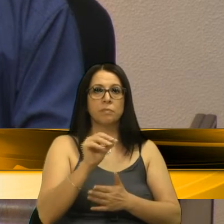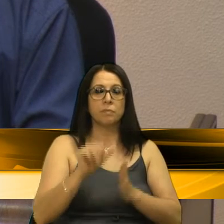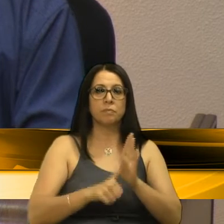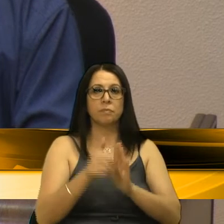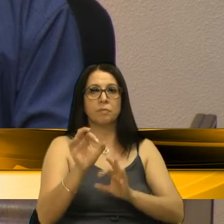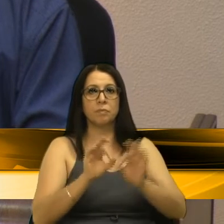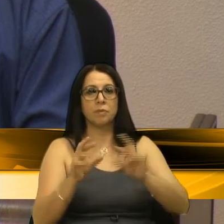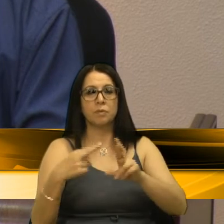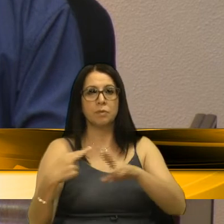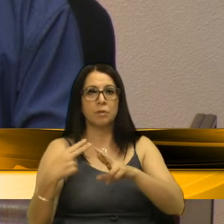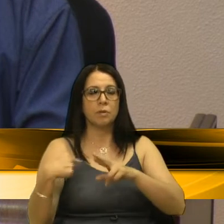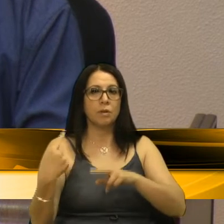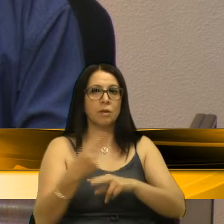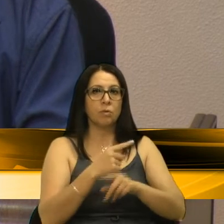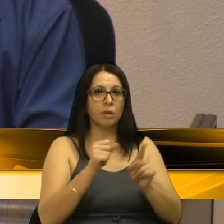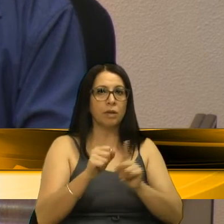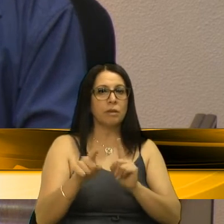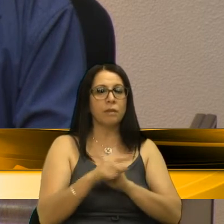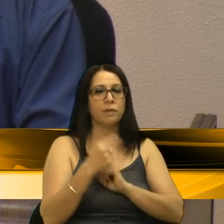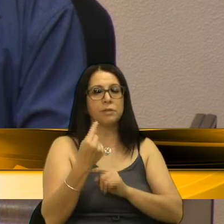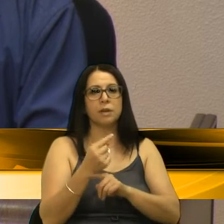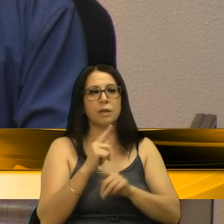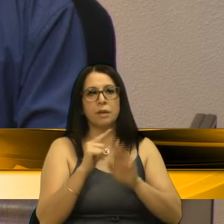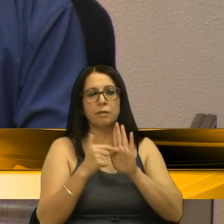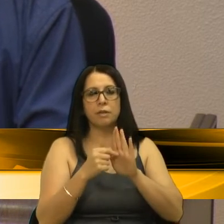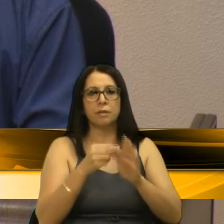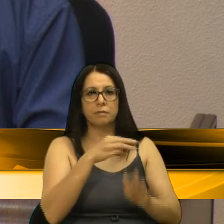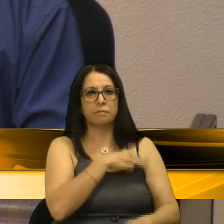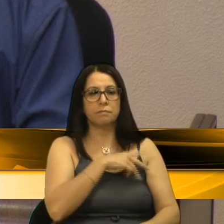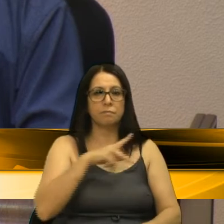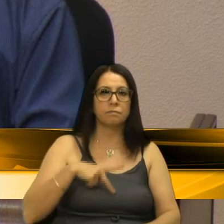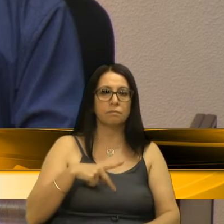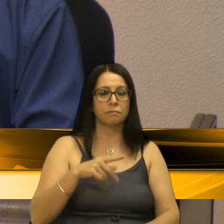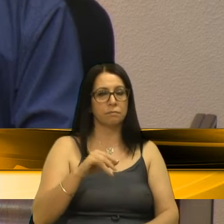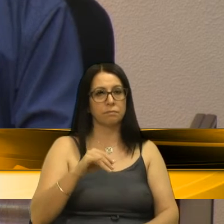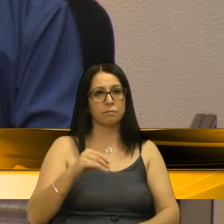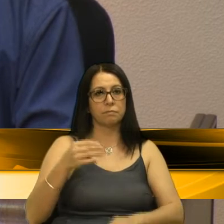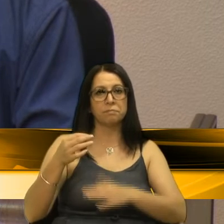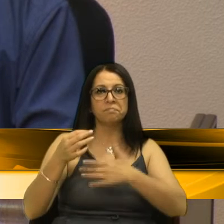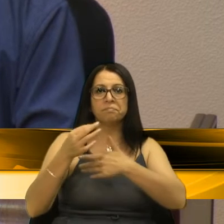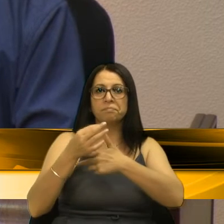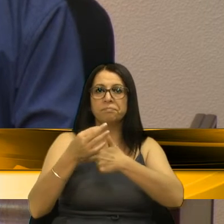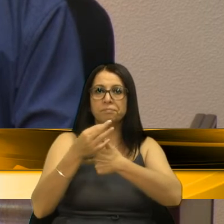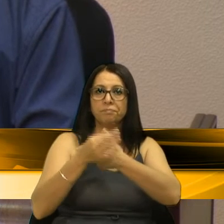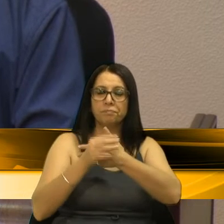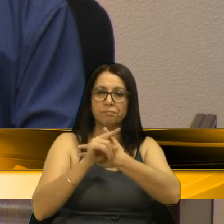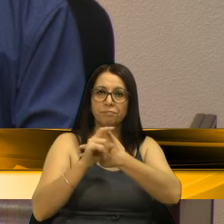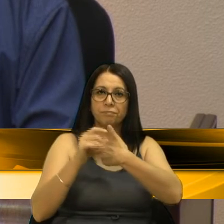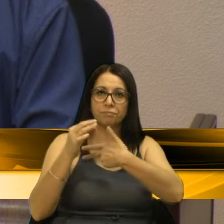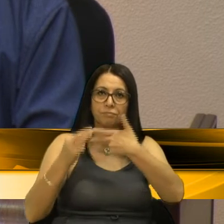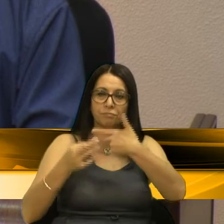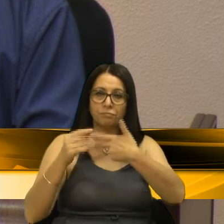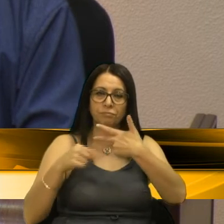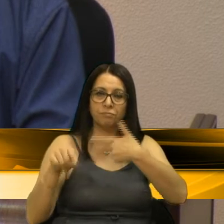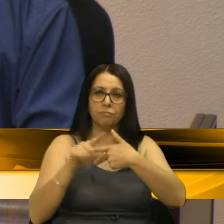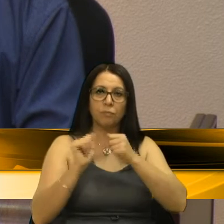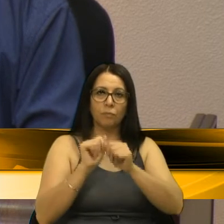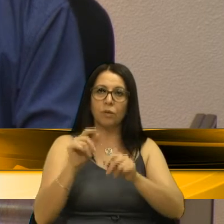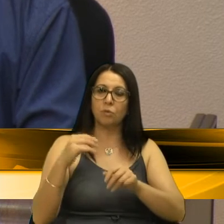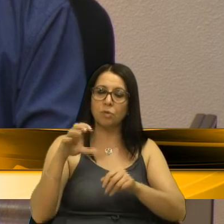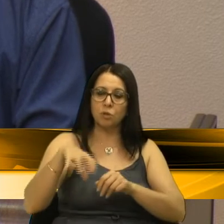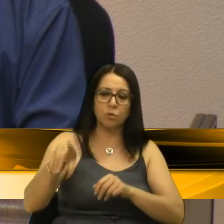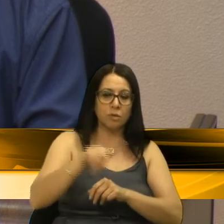relacionamento sistemático com os poderes constituídos, Ministério Público, Judiciário e Legislativo, com meios de comunicação, bem como setores relevantes não representados